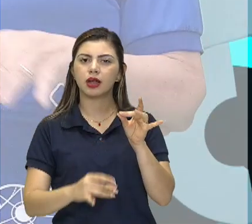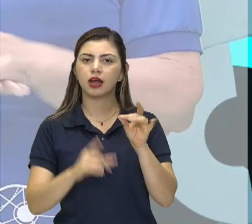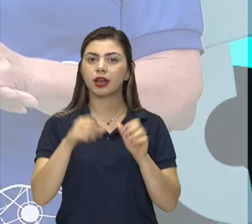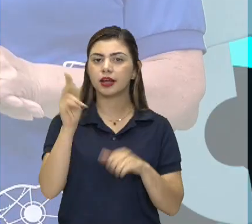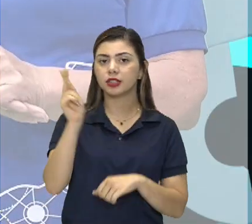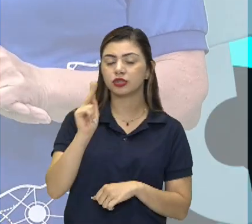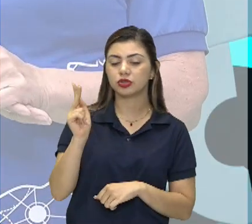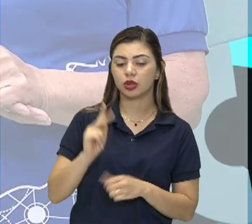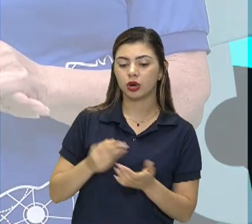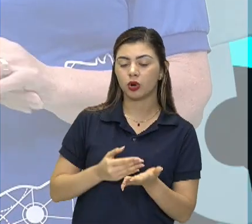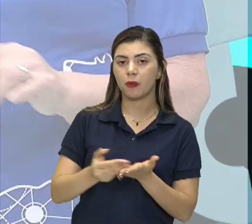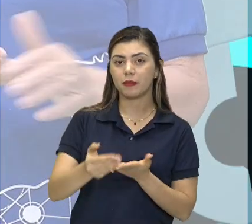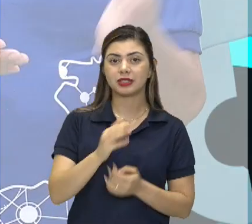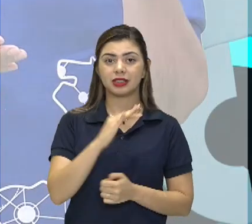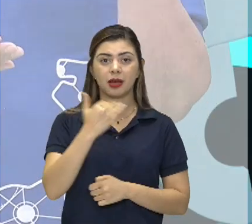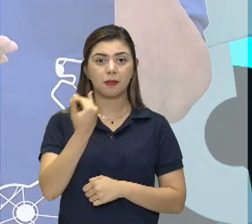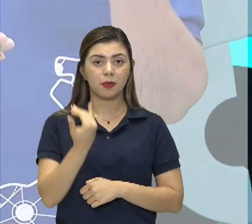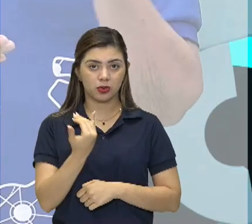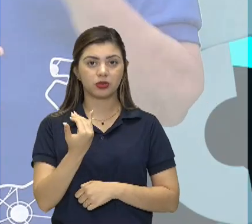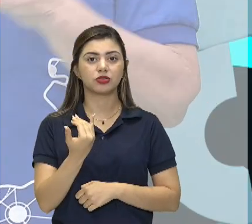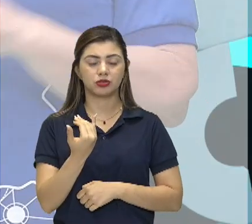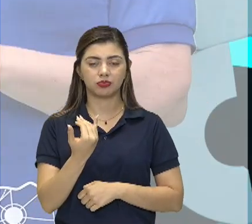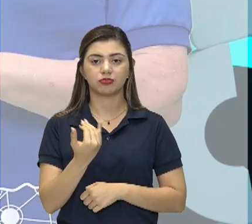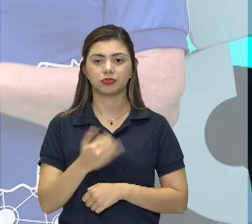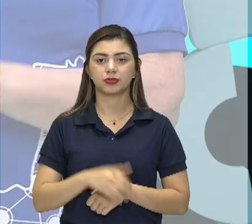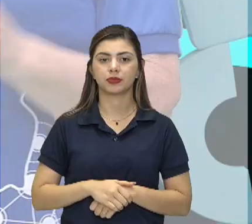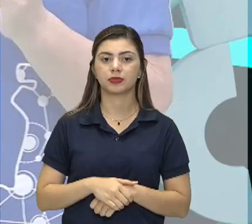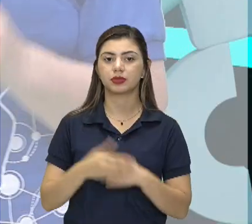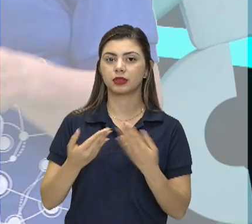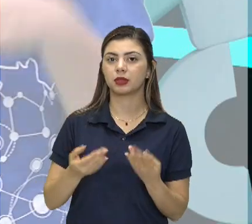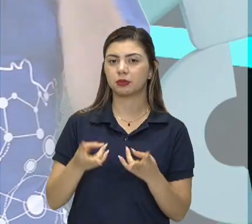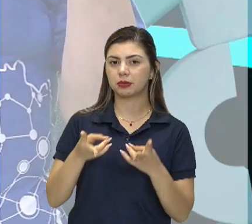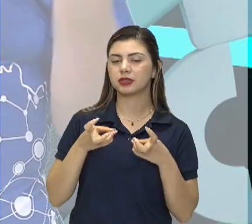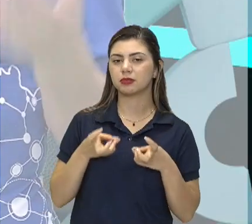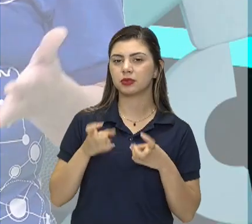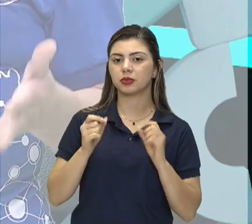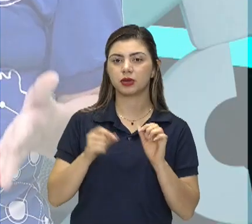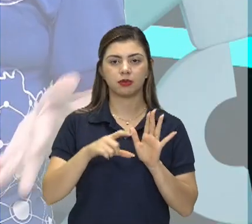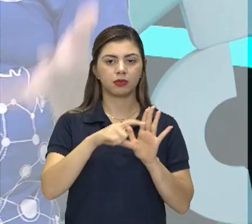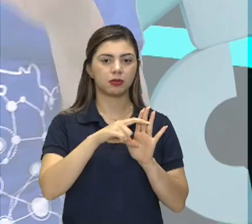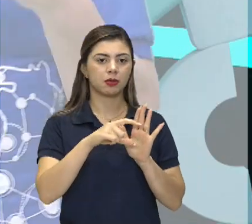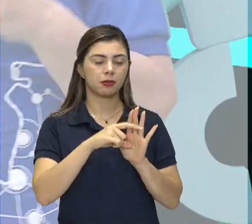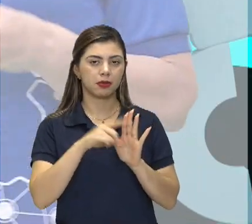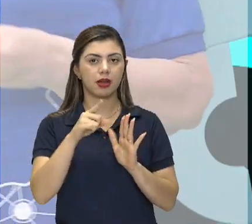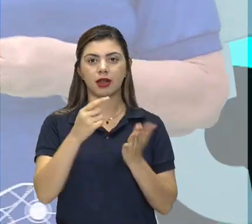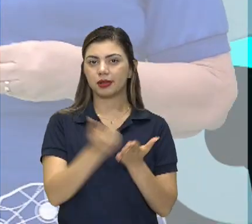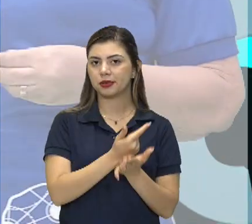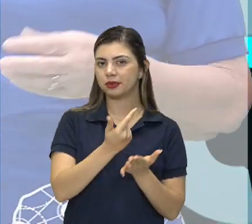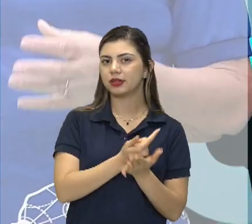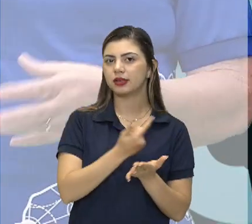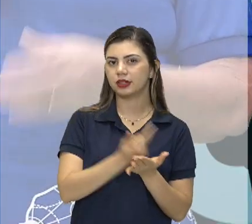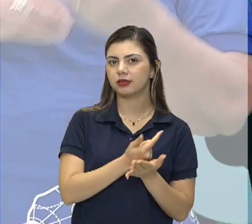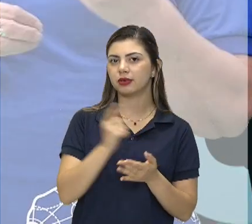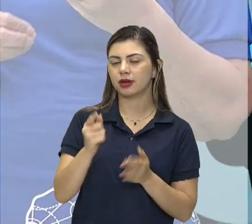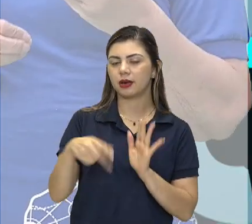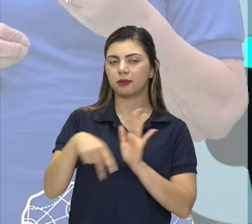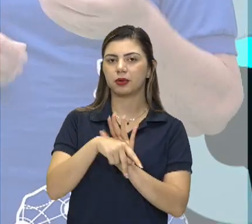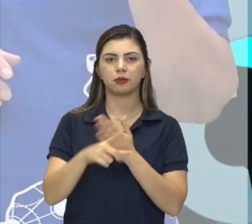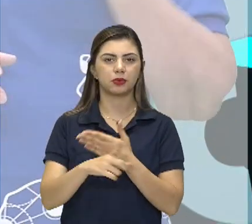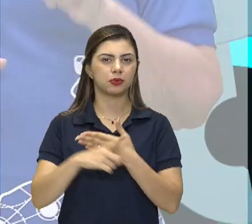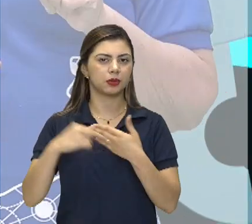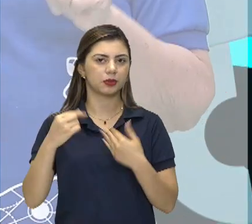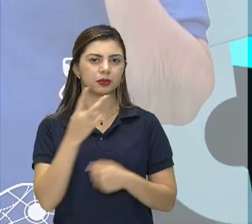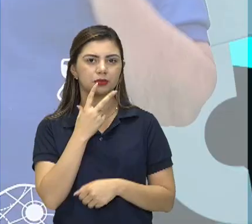da morte dele, né? Então, o trecho apresentado pertence a Memórias Póstumas de Brás Cubas, na